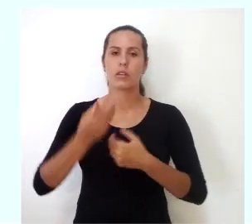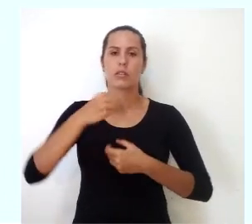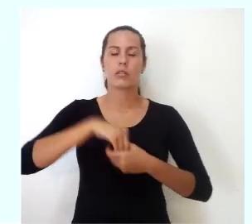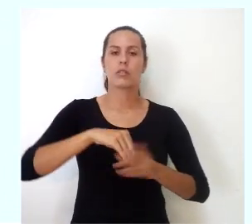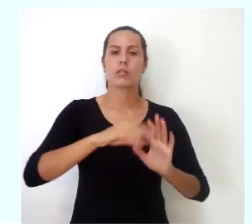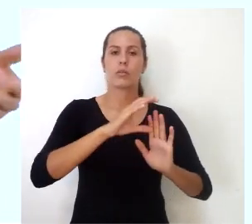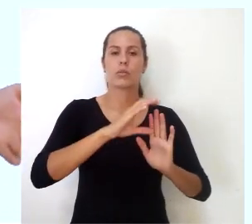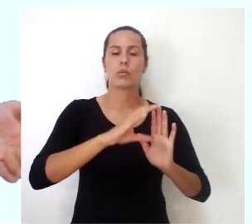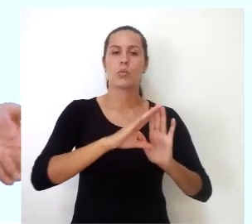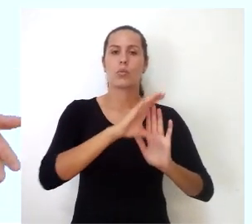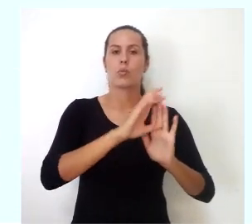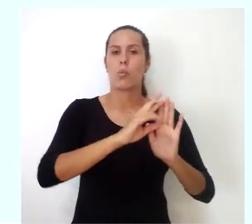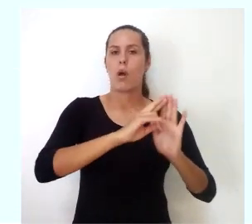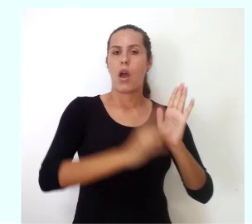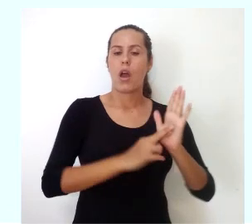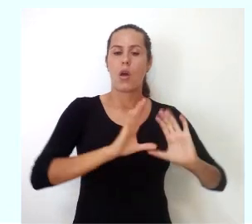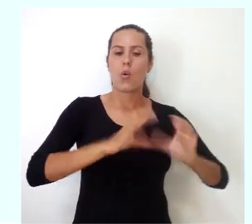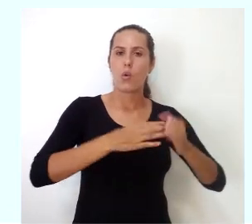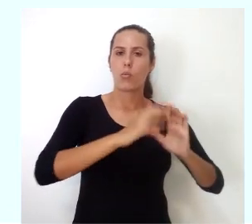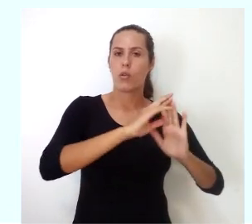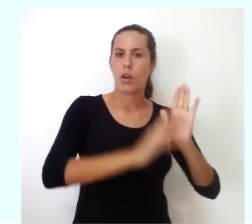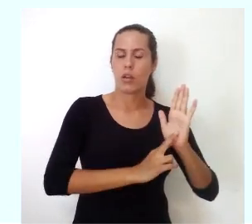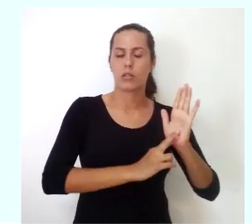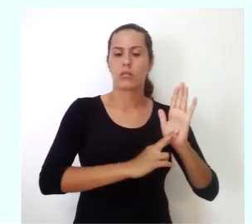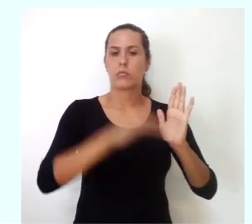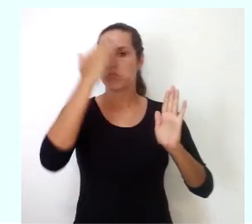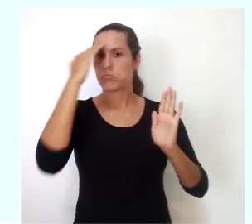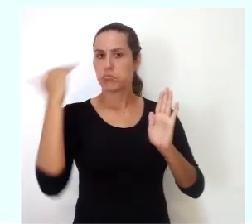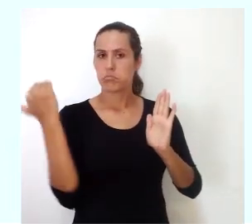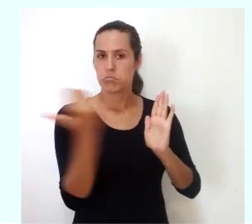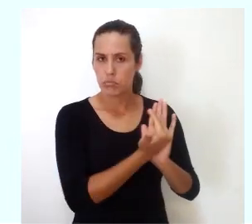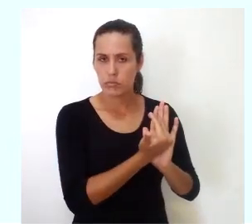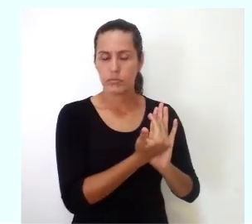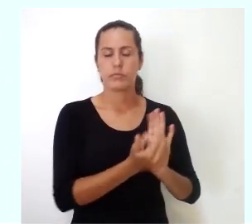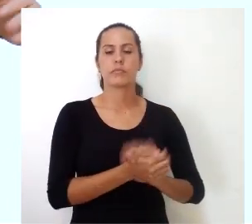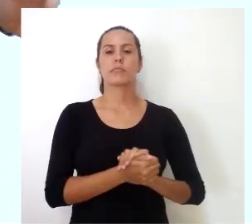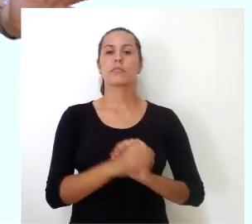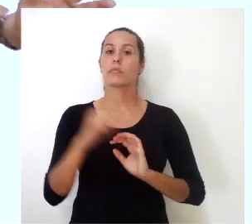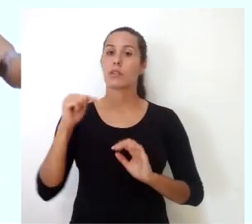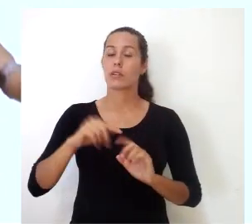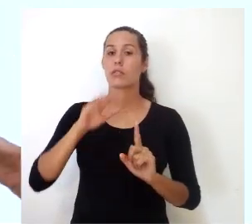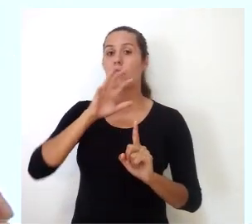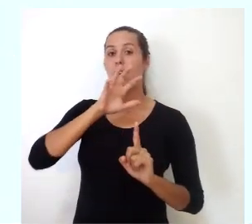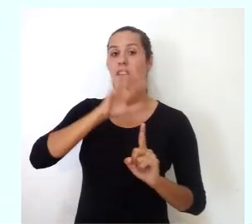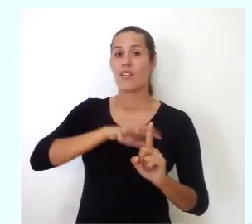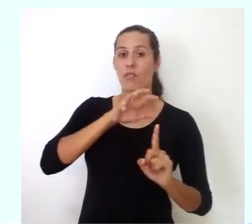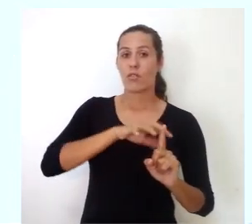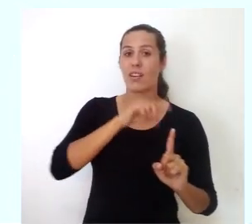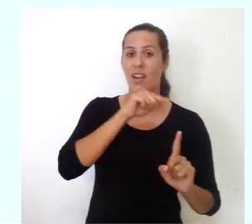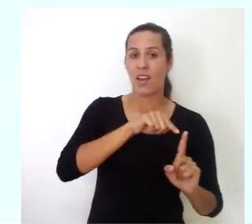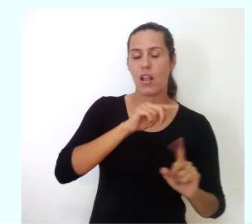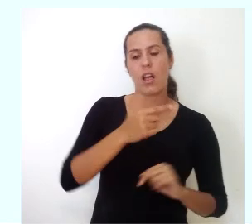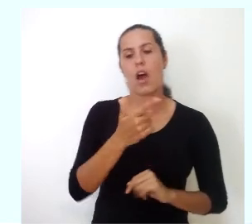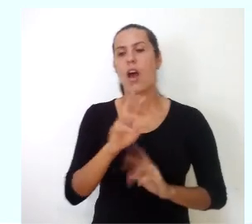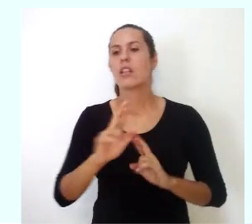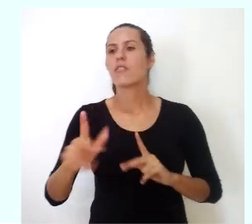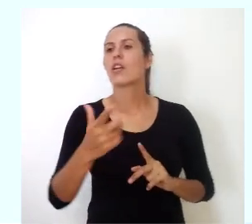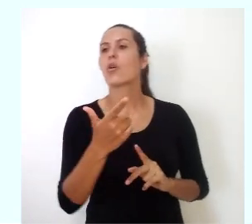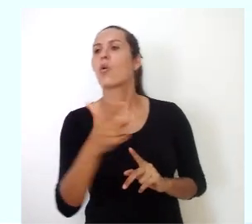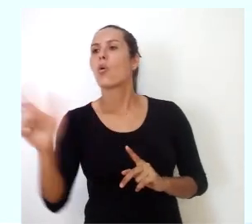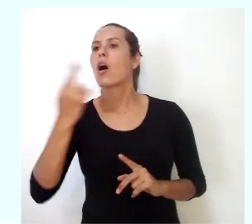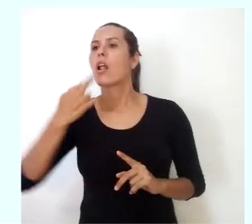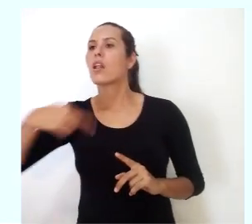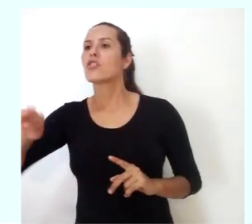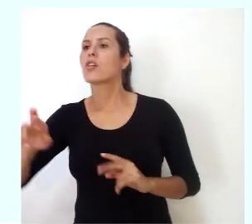a questão da ética, é o que vai diferenciar uma tradição religiosa da outra. E mais uma vez, bate